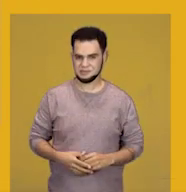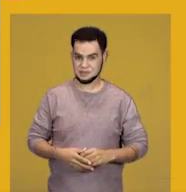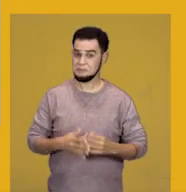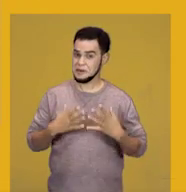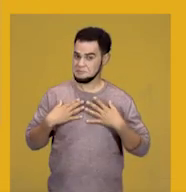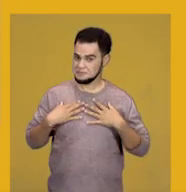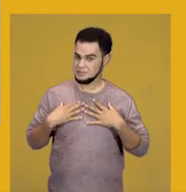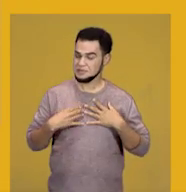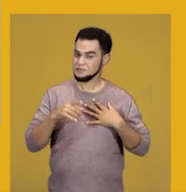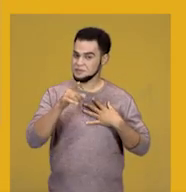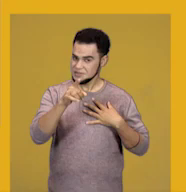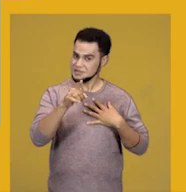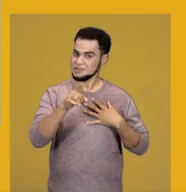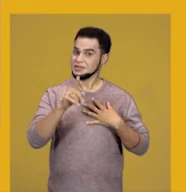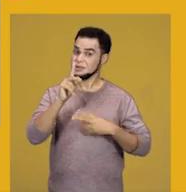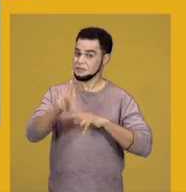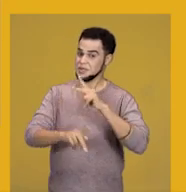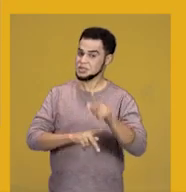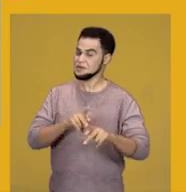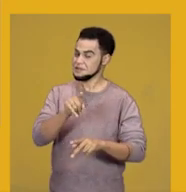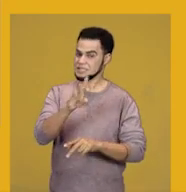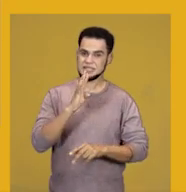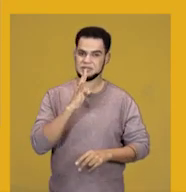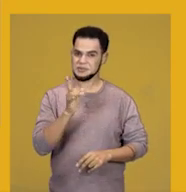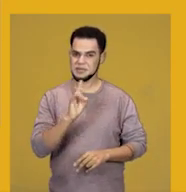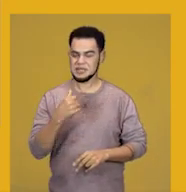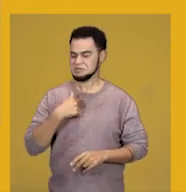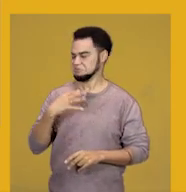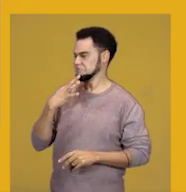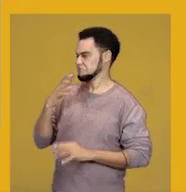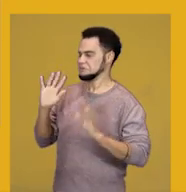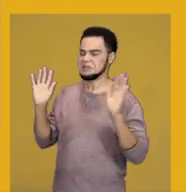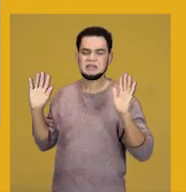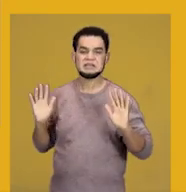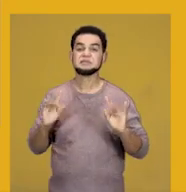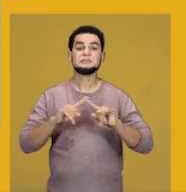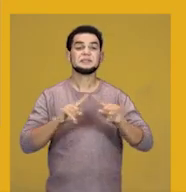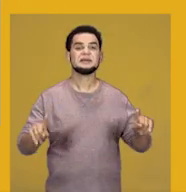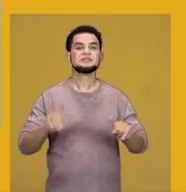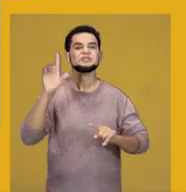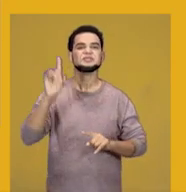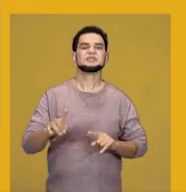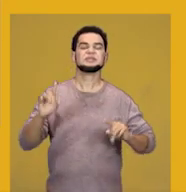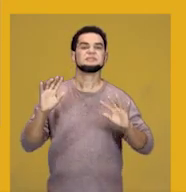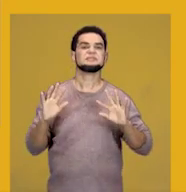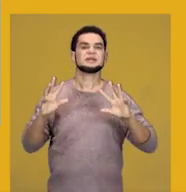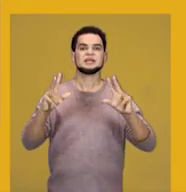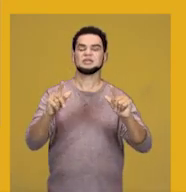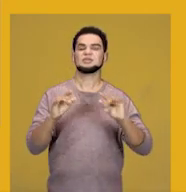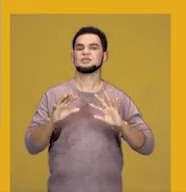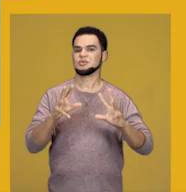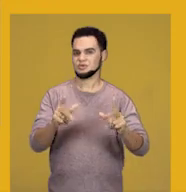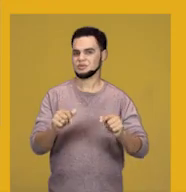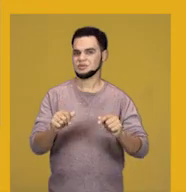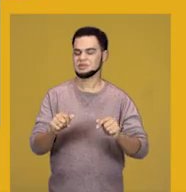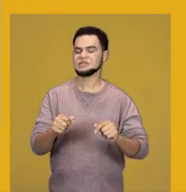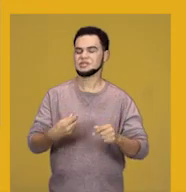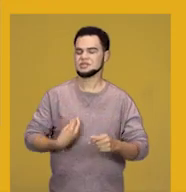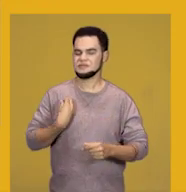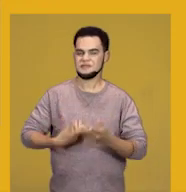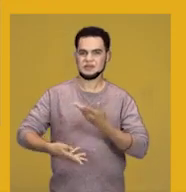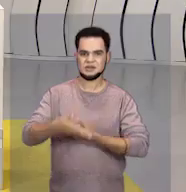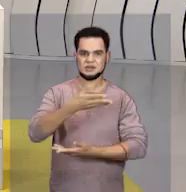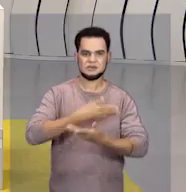para você, para as pessoas que você não conhece, que eu não conheço. A ideia de que a gente vive melhor coletivamente. Tem a